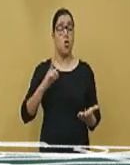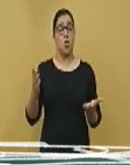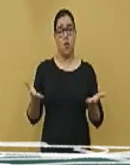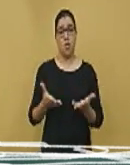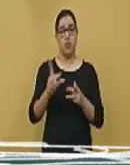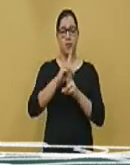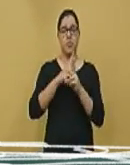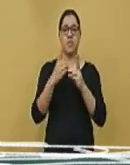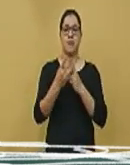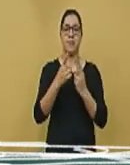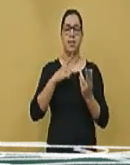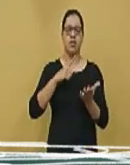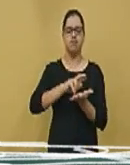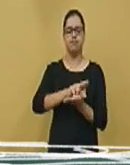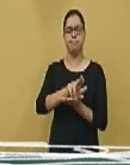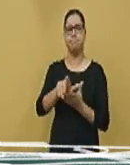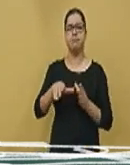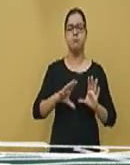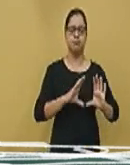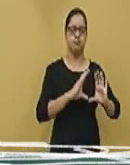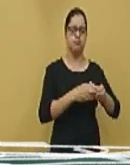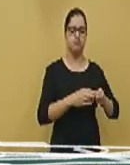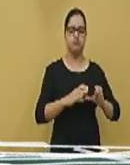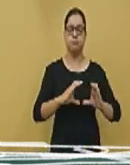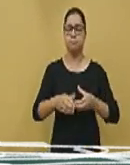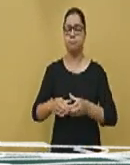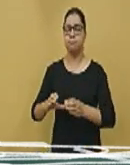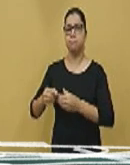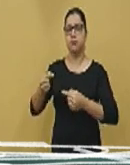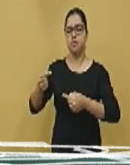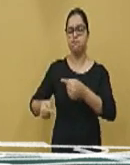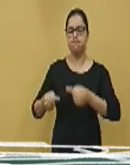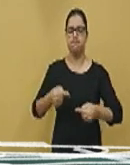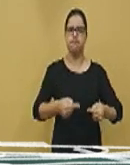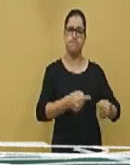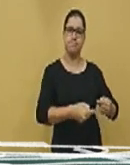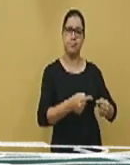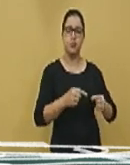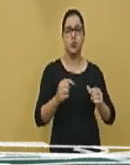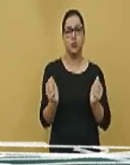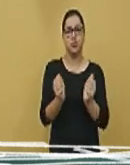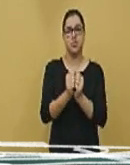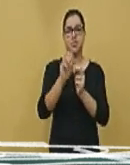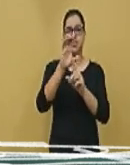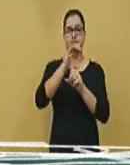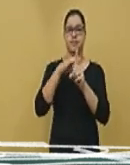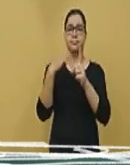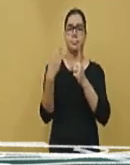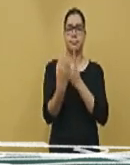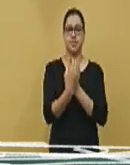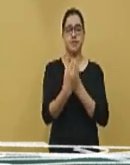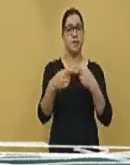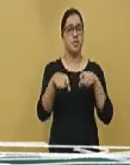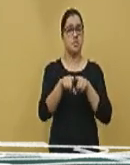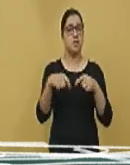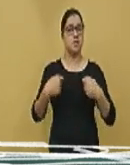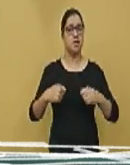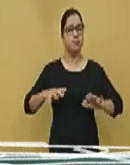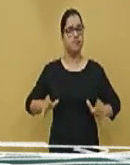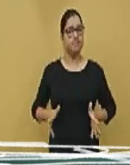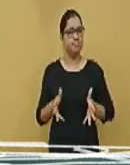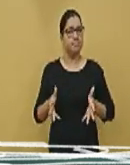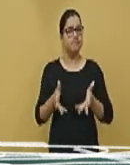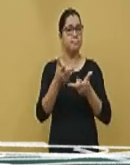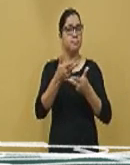que podem e devem e estão dialogando com a comunidade. A gente precisa otimizar ainda mais o